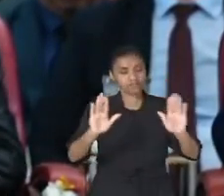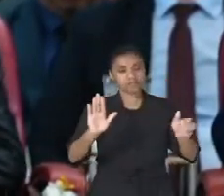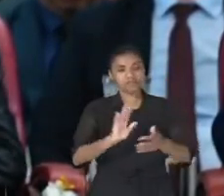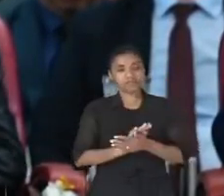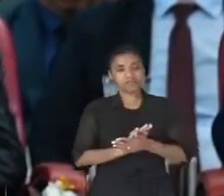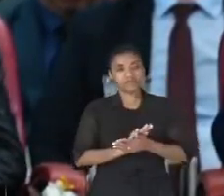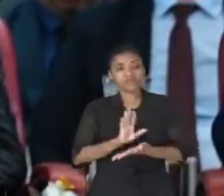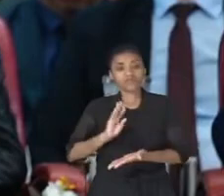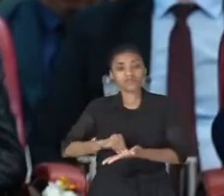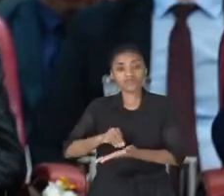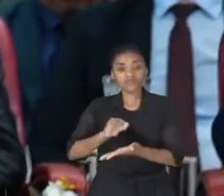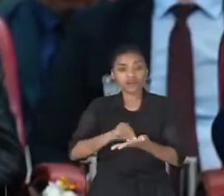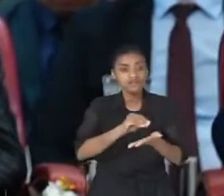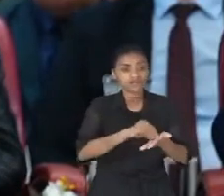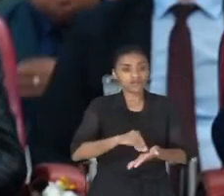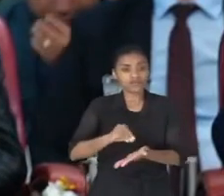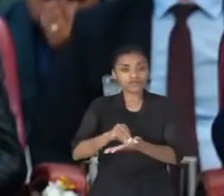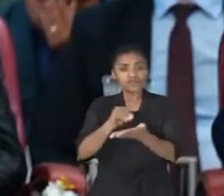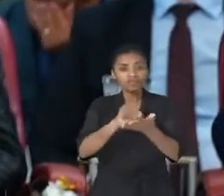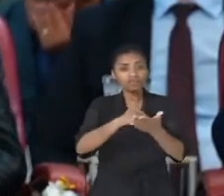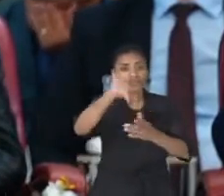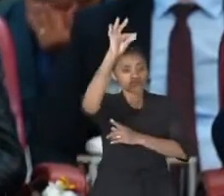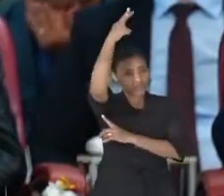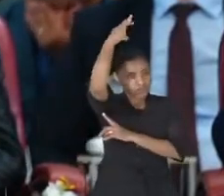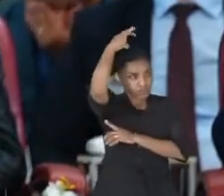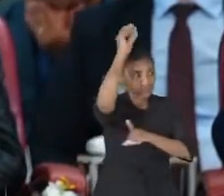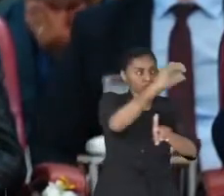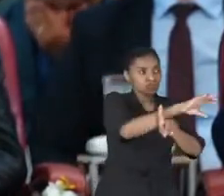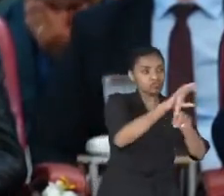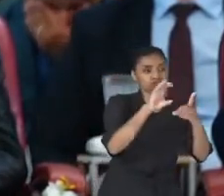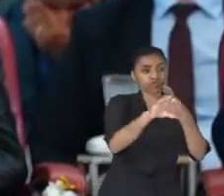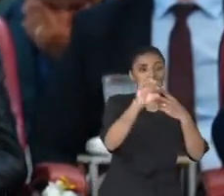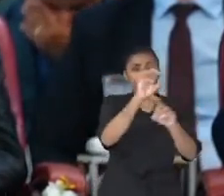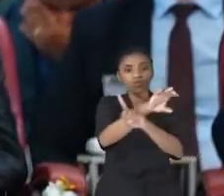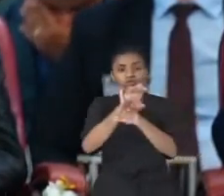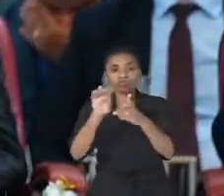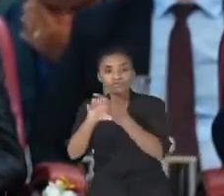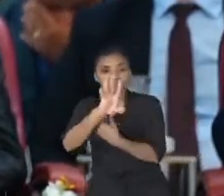Está faltando Espírito Santo nos cultos.